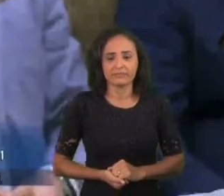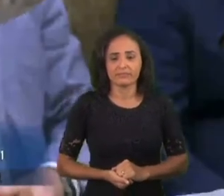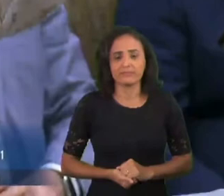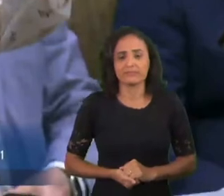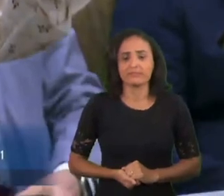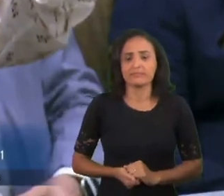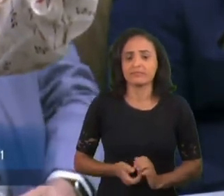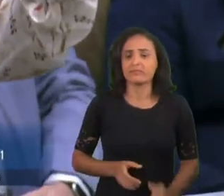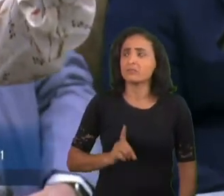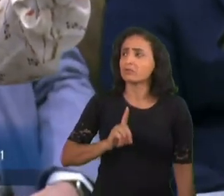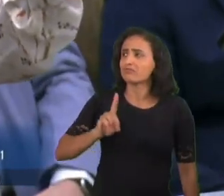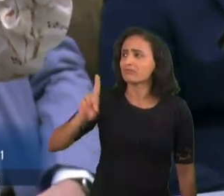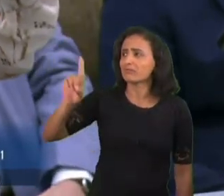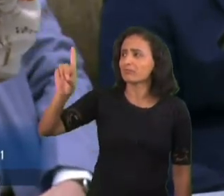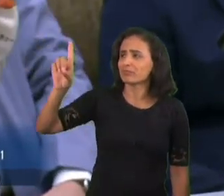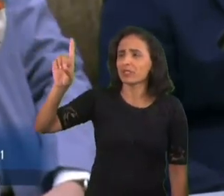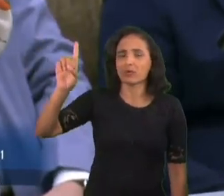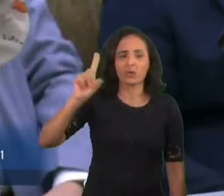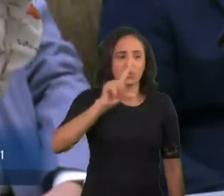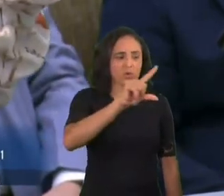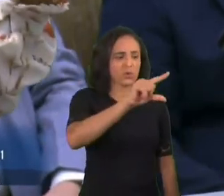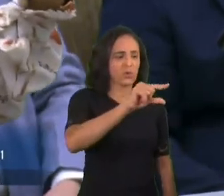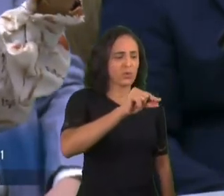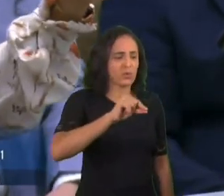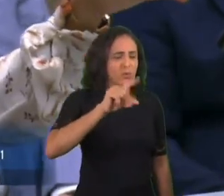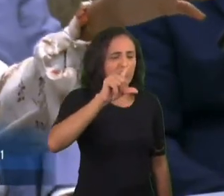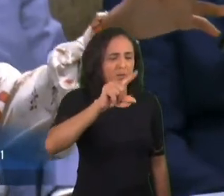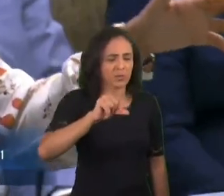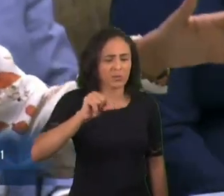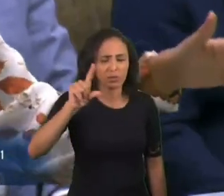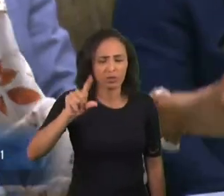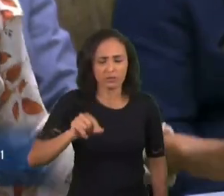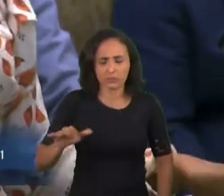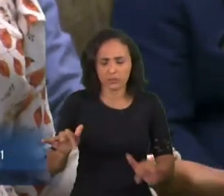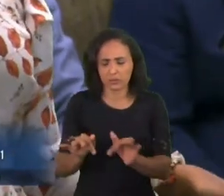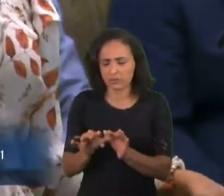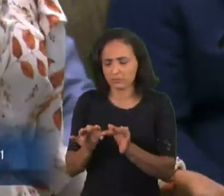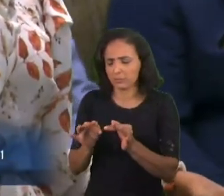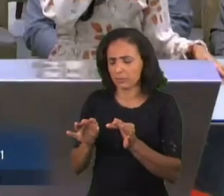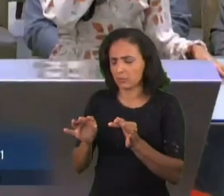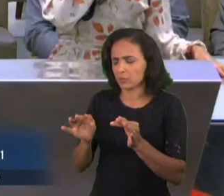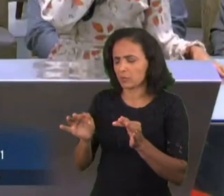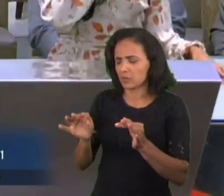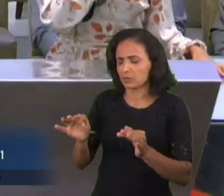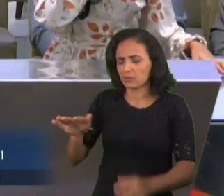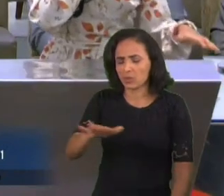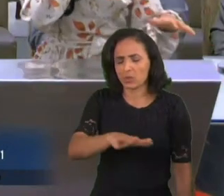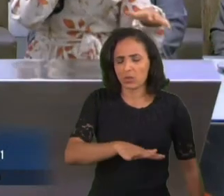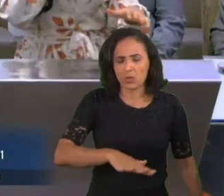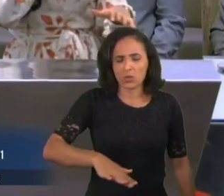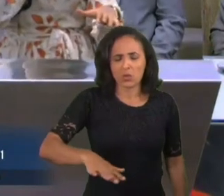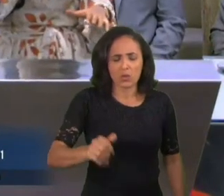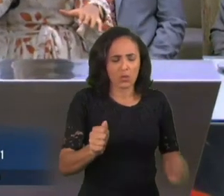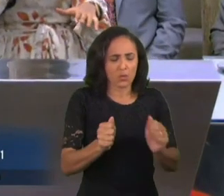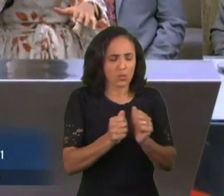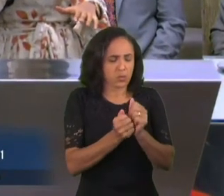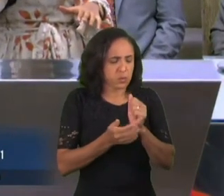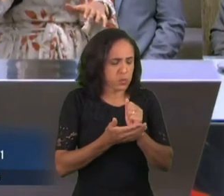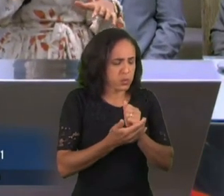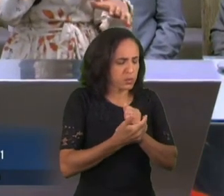Deus escolhe o menor. De uma tribo empobrecida, que malhava o trigo escondido